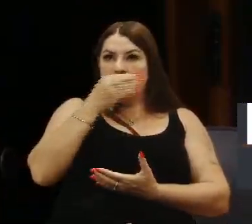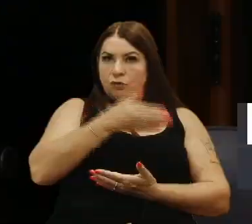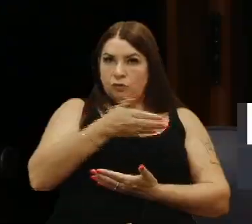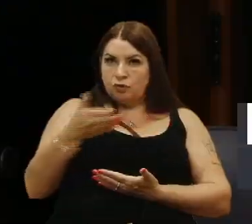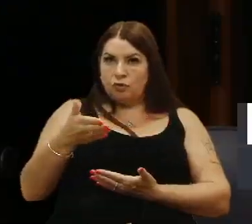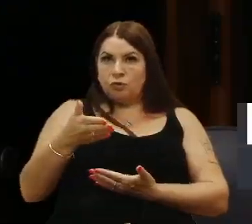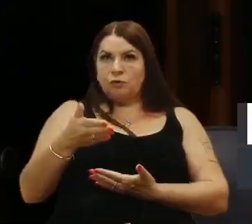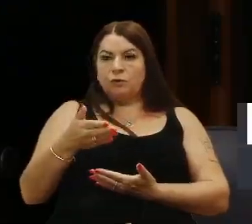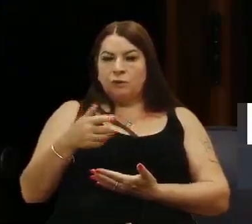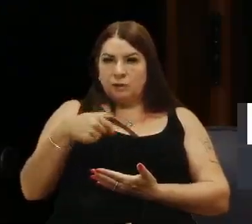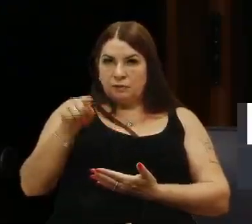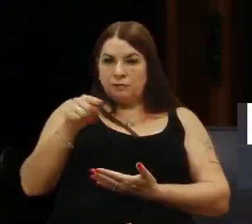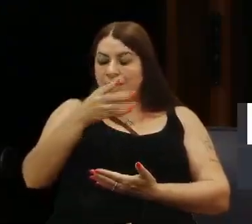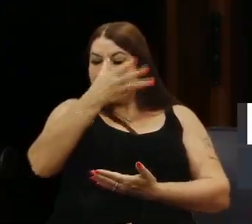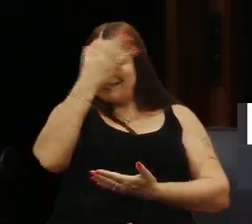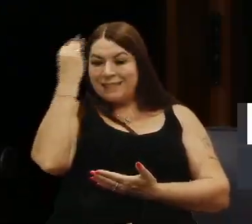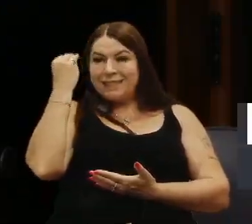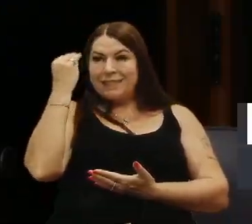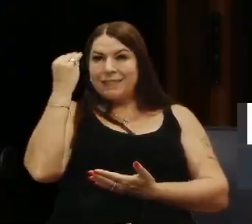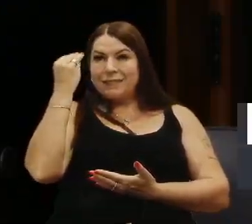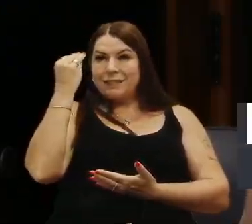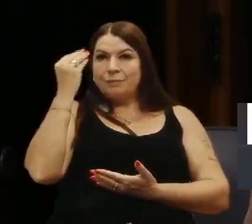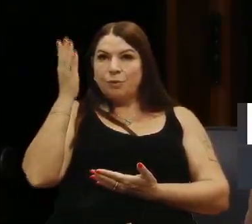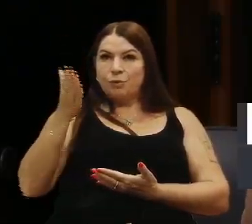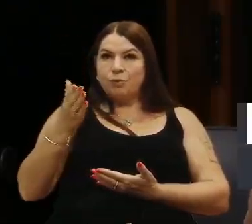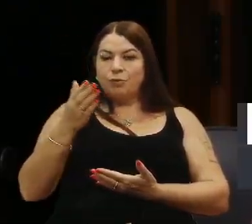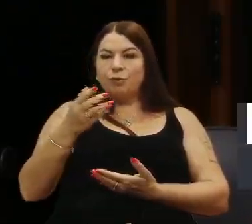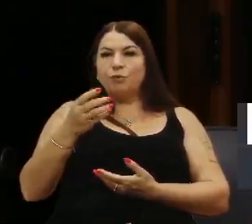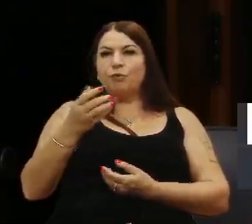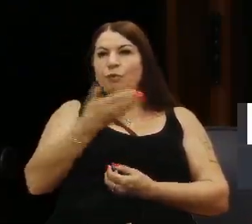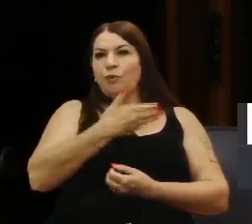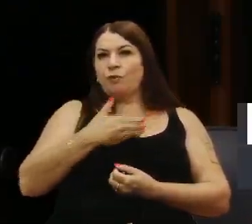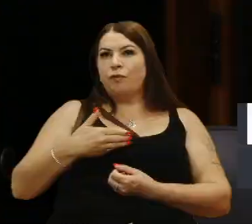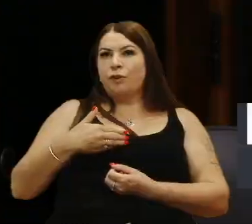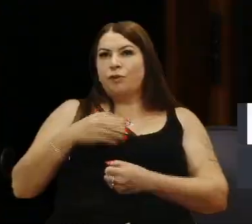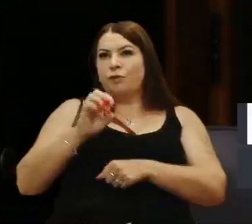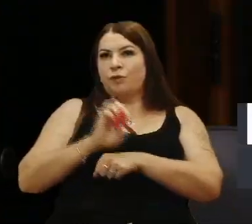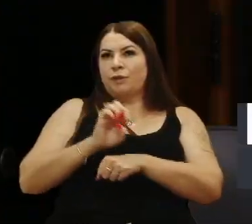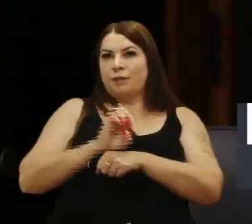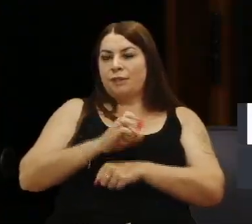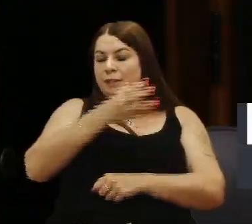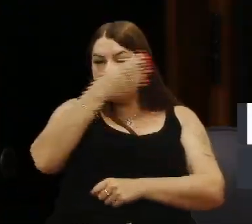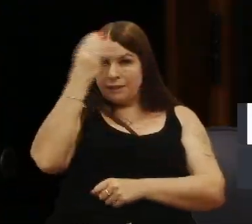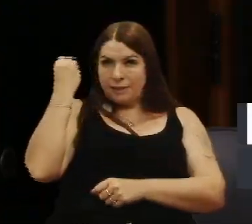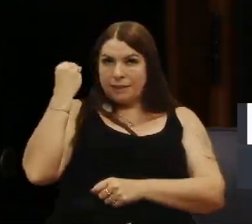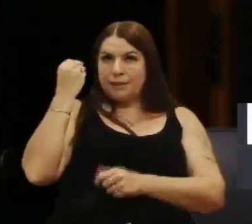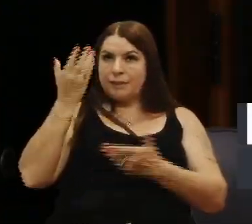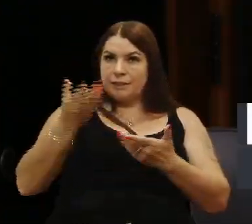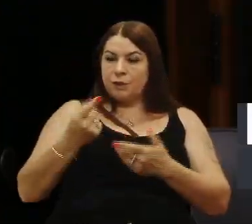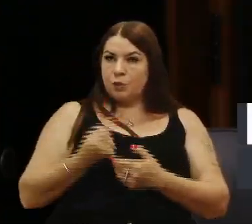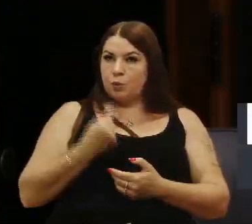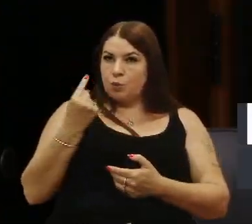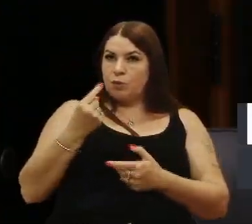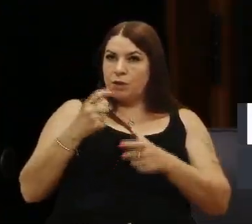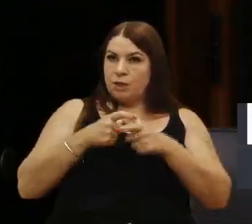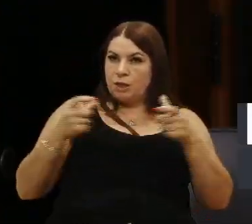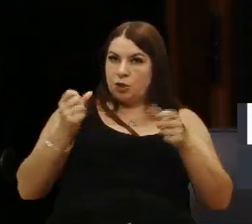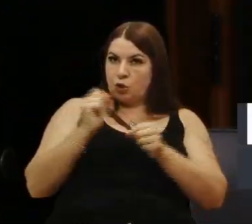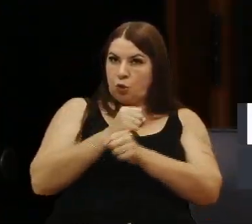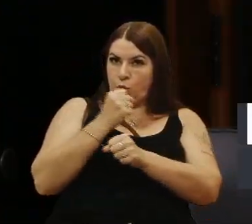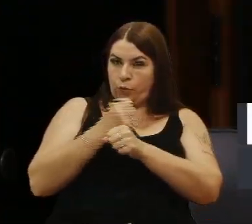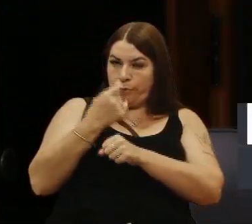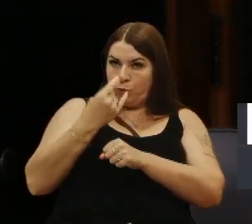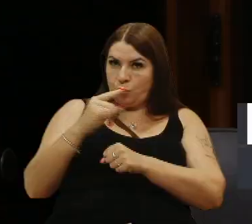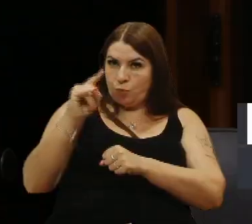Caxias foi esquecida pelo atual governo do Estado, esquecida. E a única grande obra,